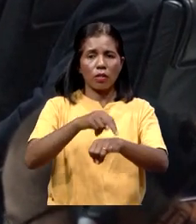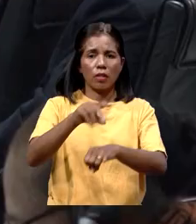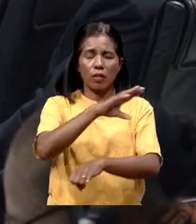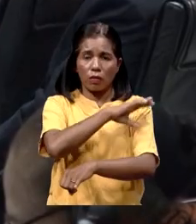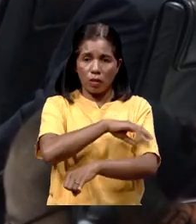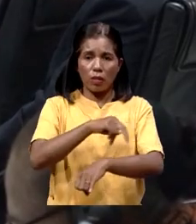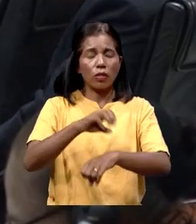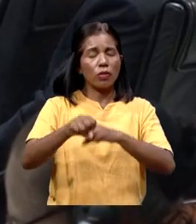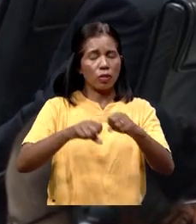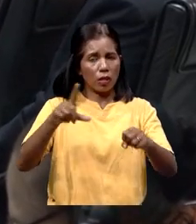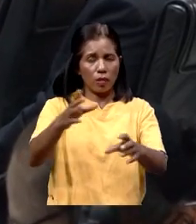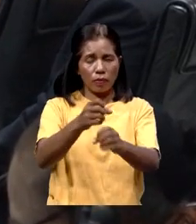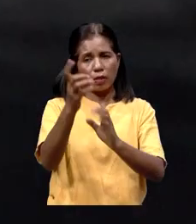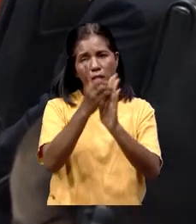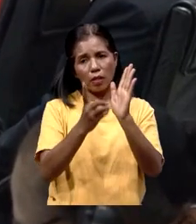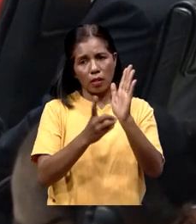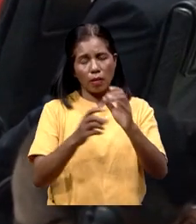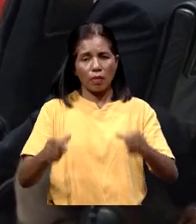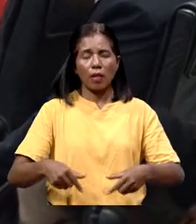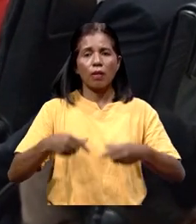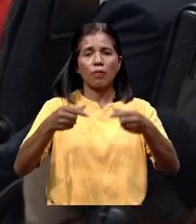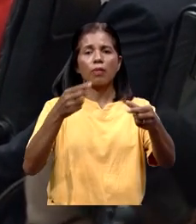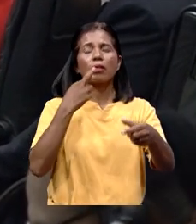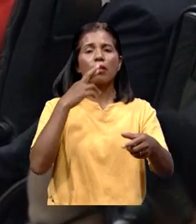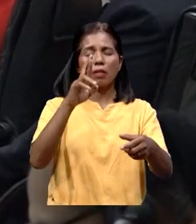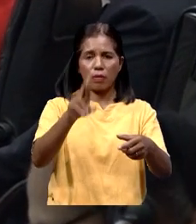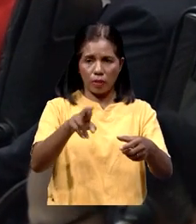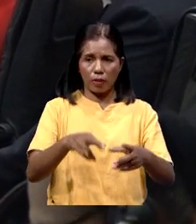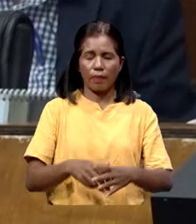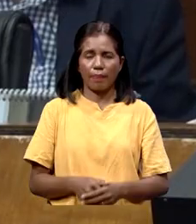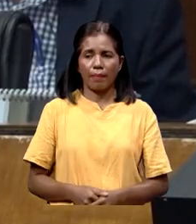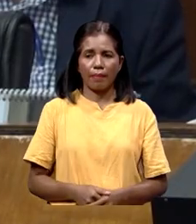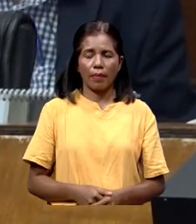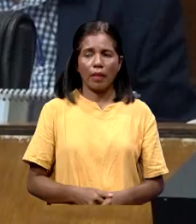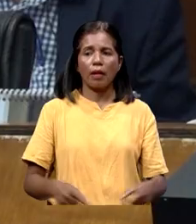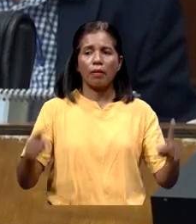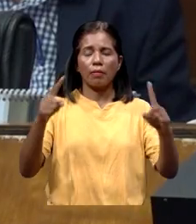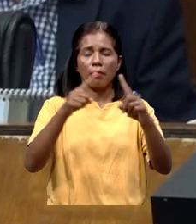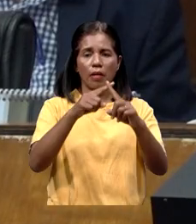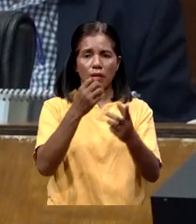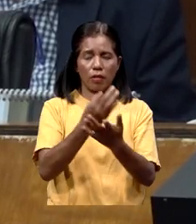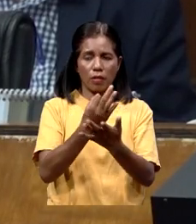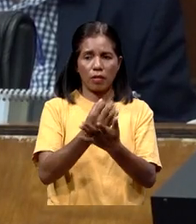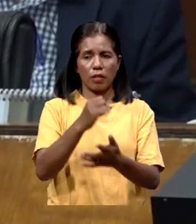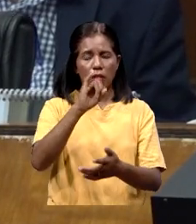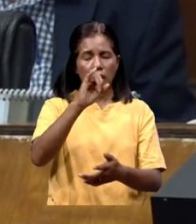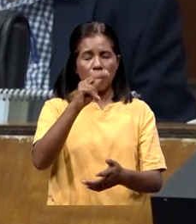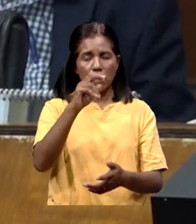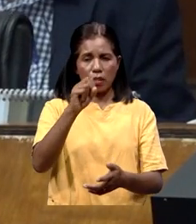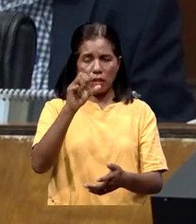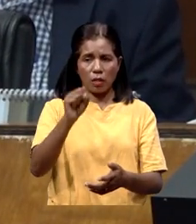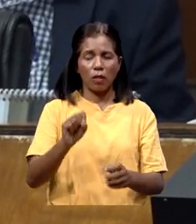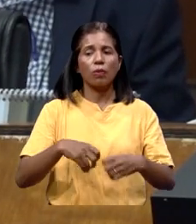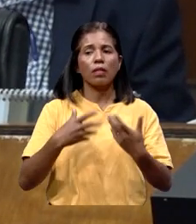Social, onde coleta dados a foi em belefo resposta. Baia, fundo reserva segurança social, onde Isabel